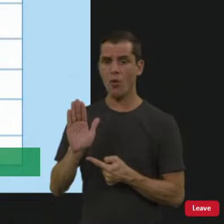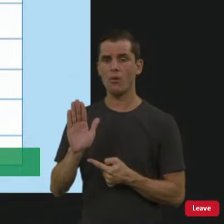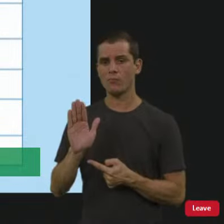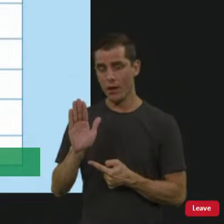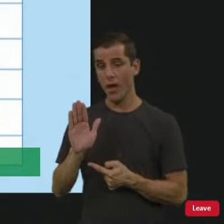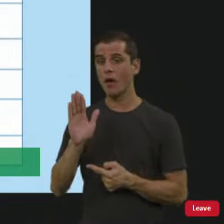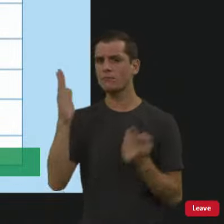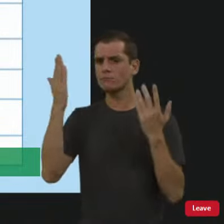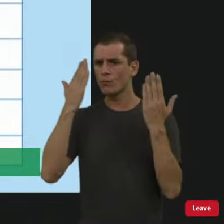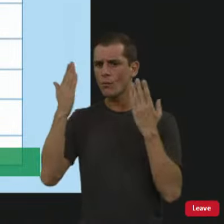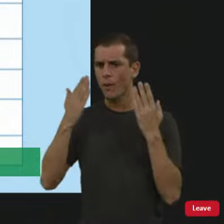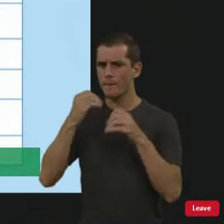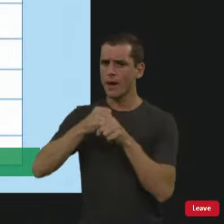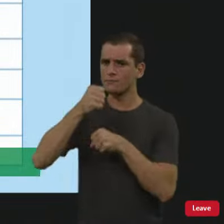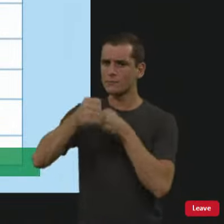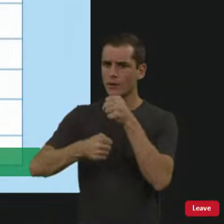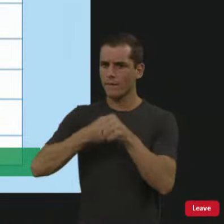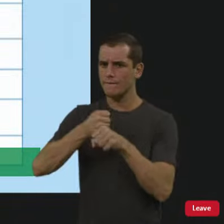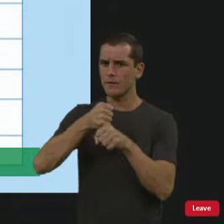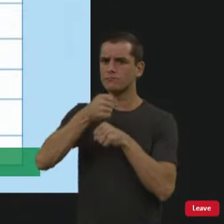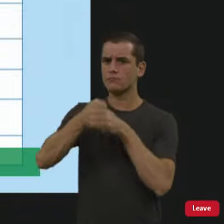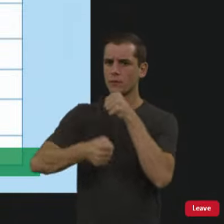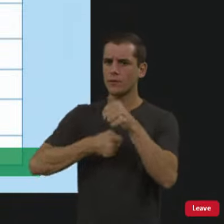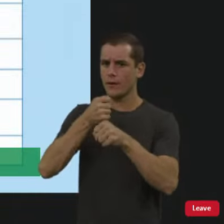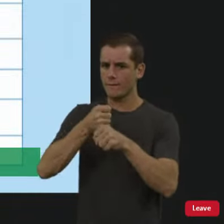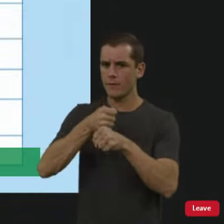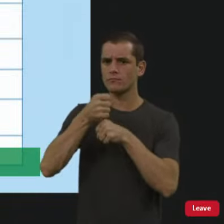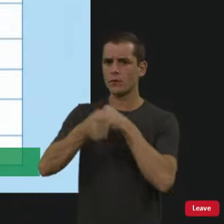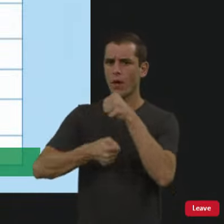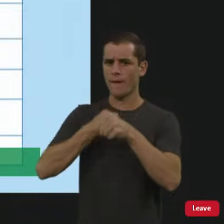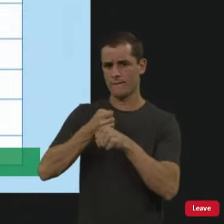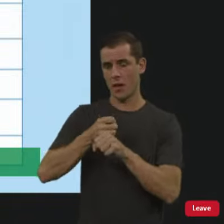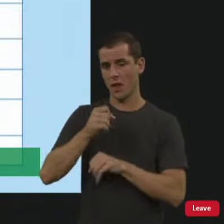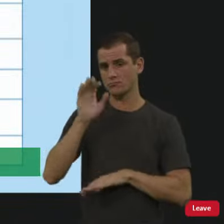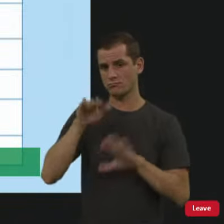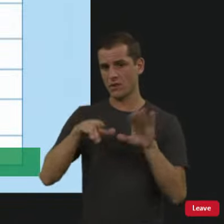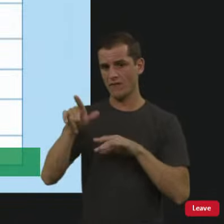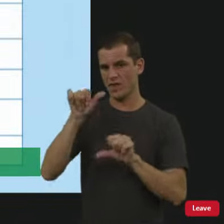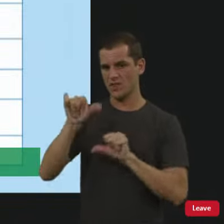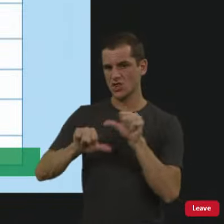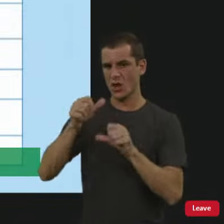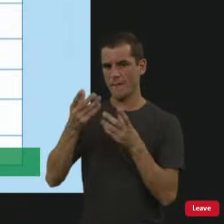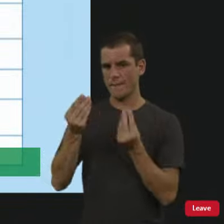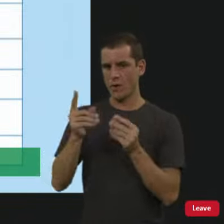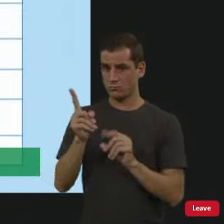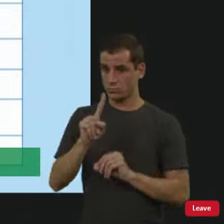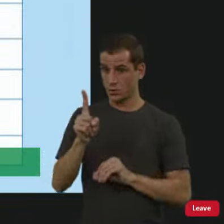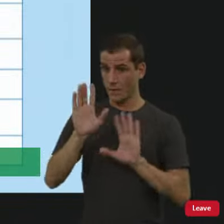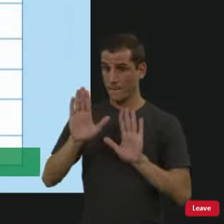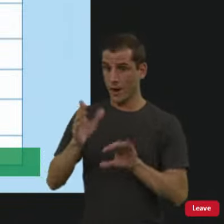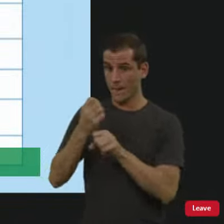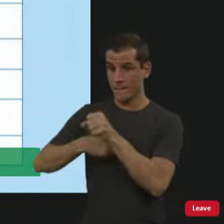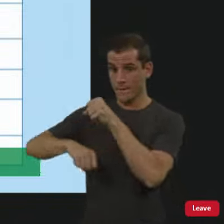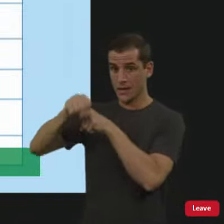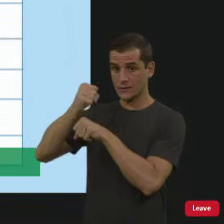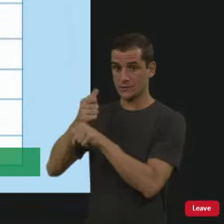comparar, mas eu imagino que não deva mudar muito. Mas, enfim, nós tivemos aqui nesse estudo de